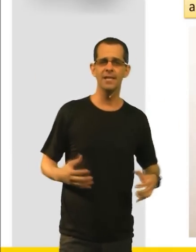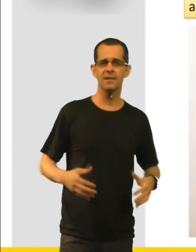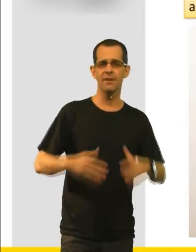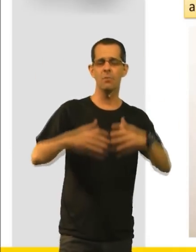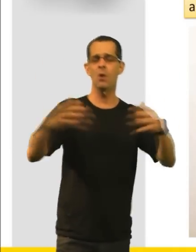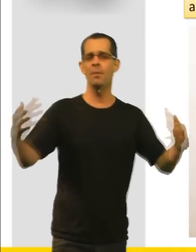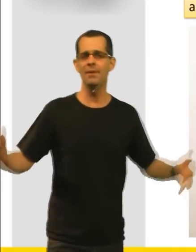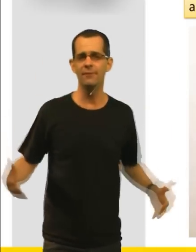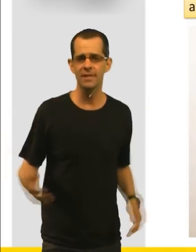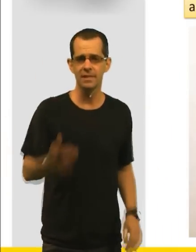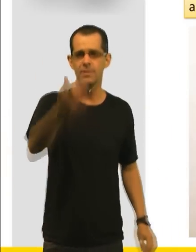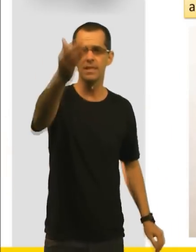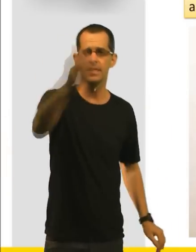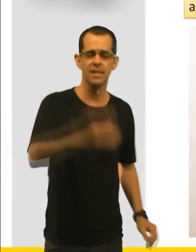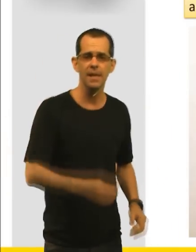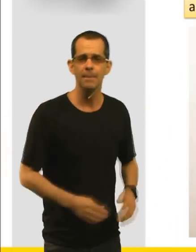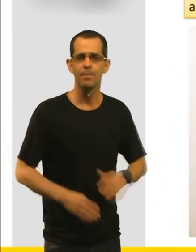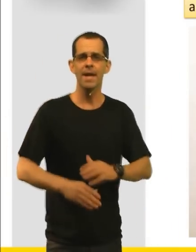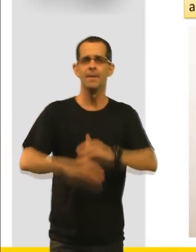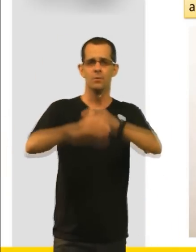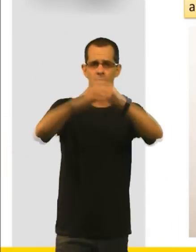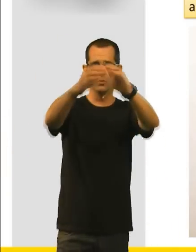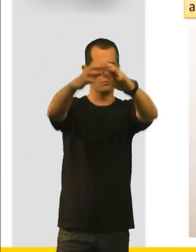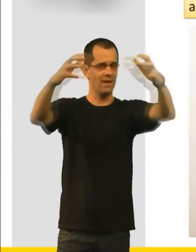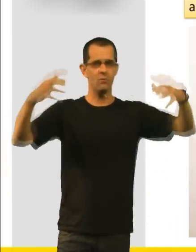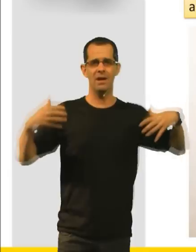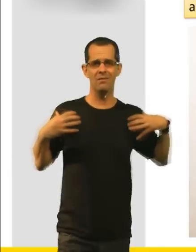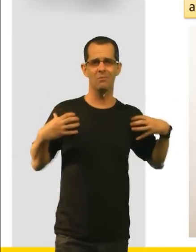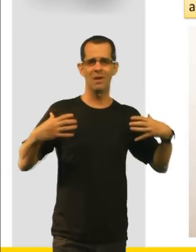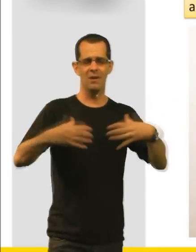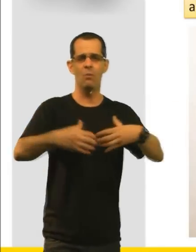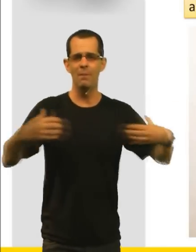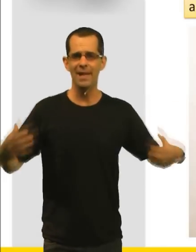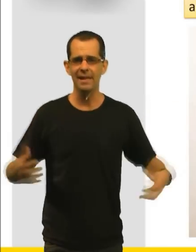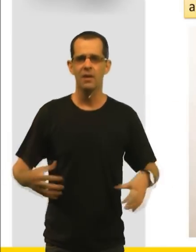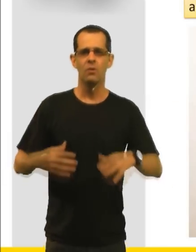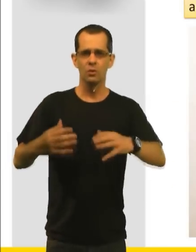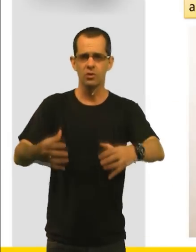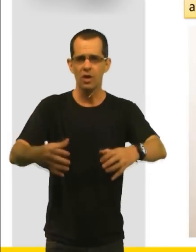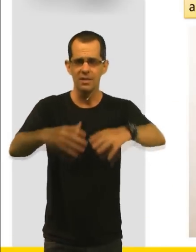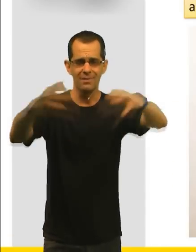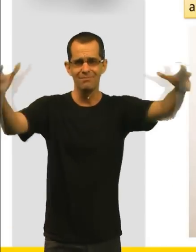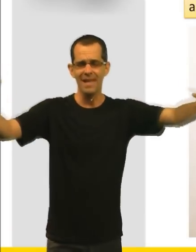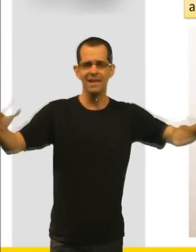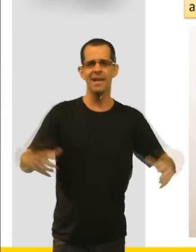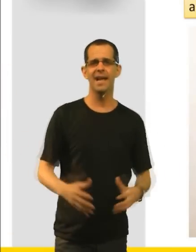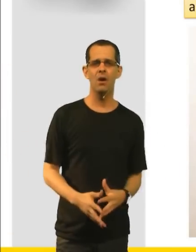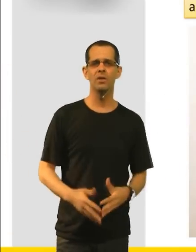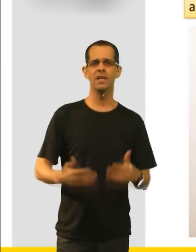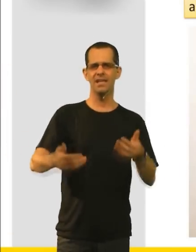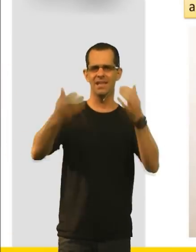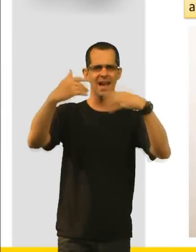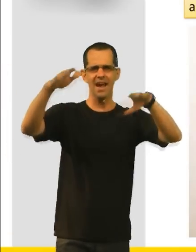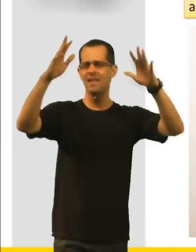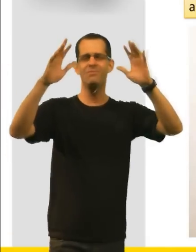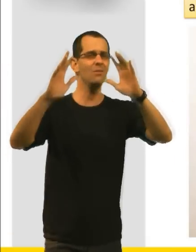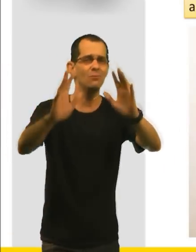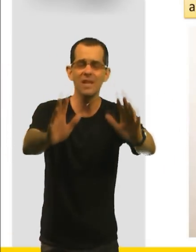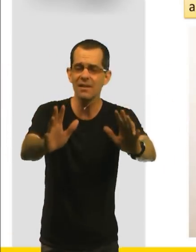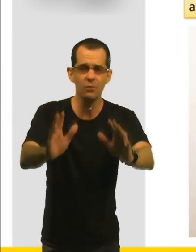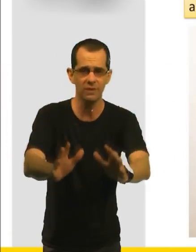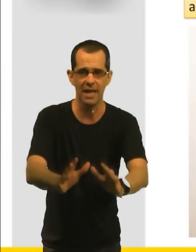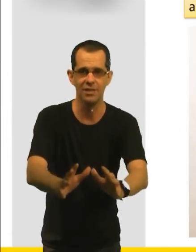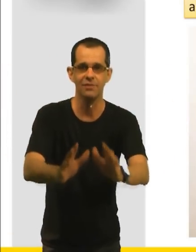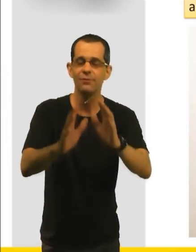bem fresca, vai com uma roupa bem fresca, as meninas aí, né? Vai com uma roupa bem gostosa, bem legal, que entre ar, que